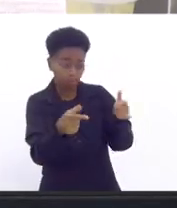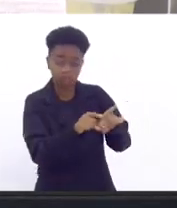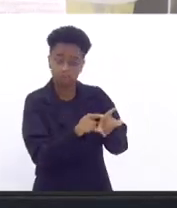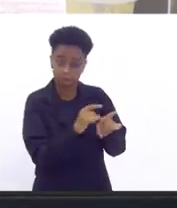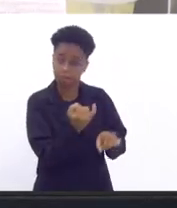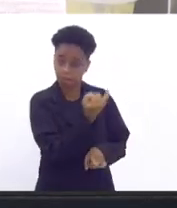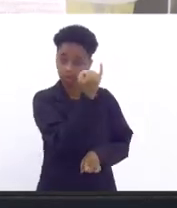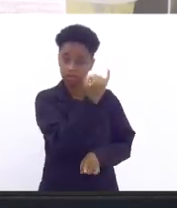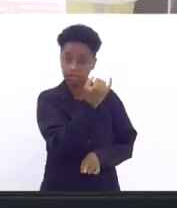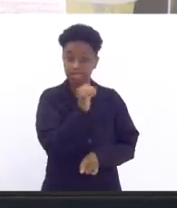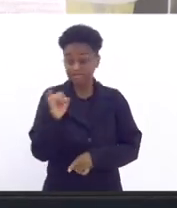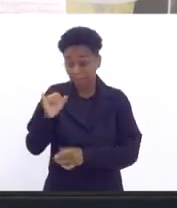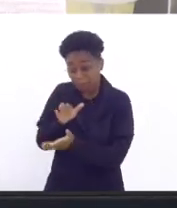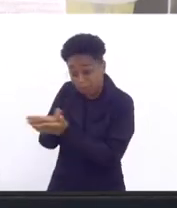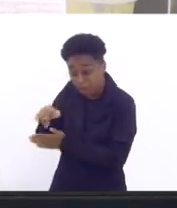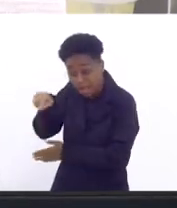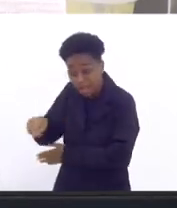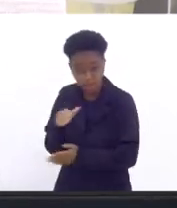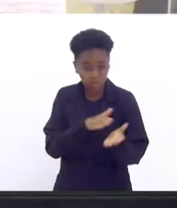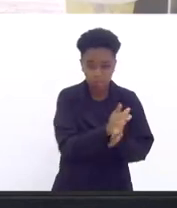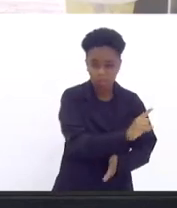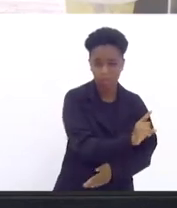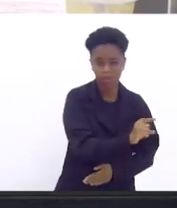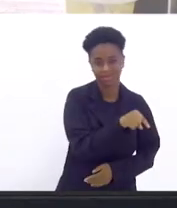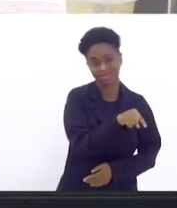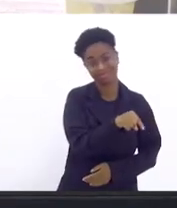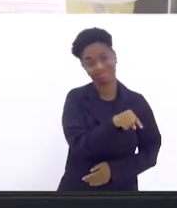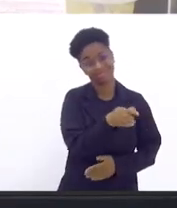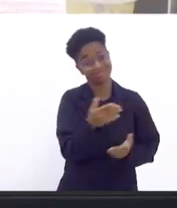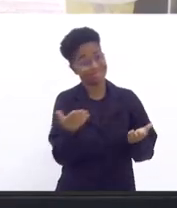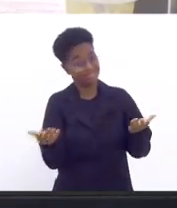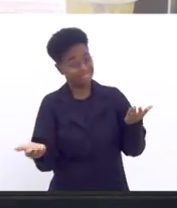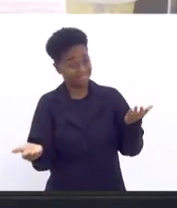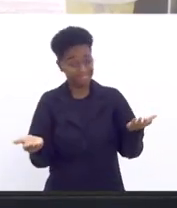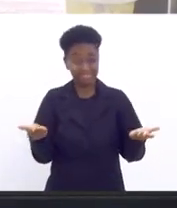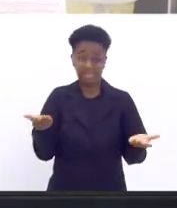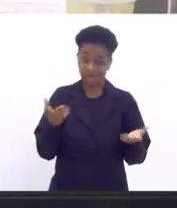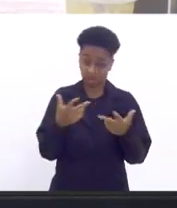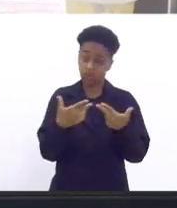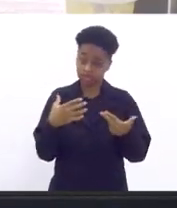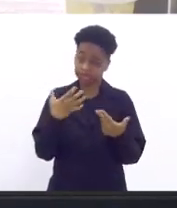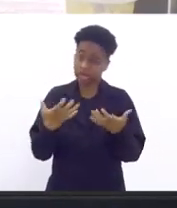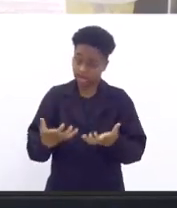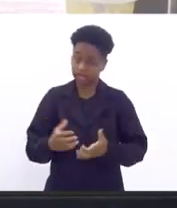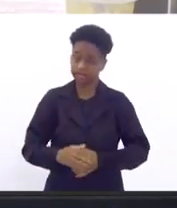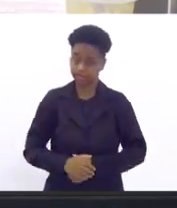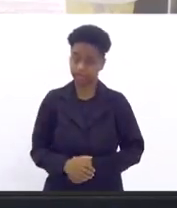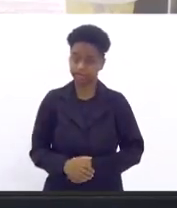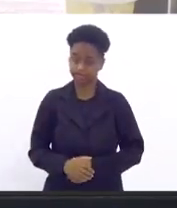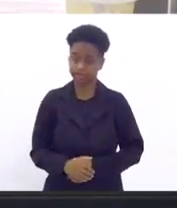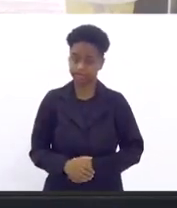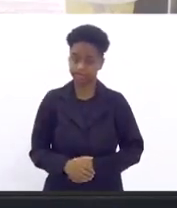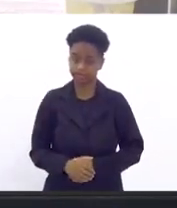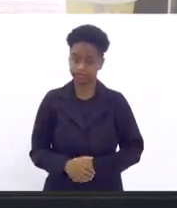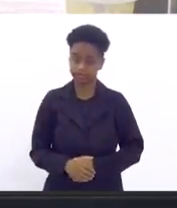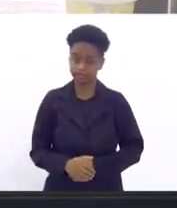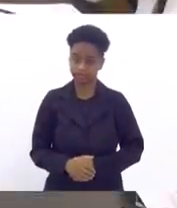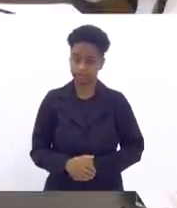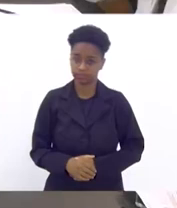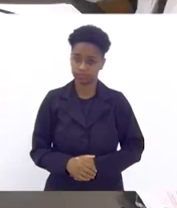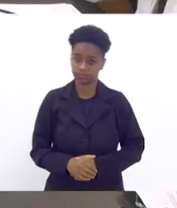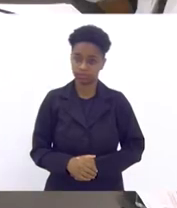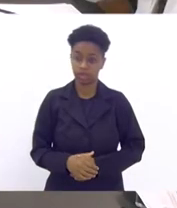são Quando publica uma não pública outra fica uma coisa chata então eu fui me permito nessa conversa